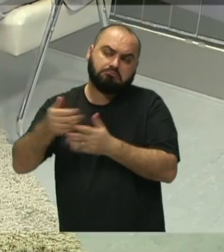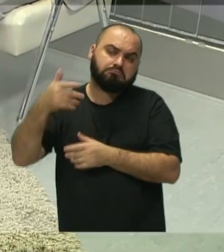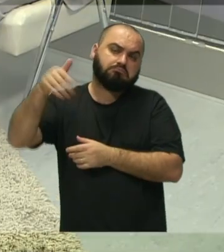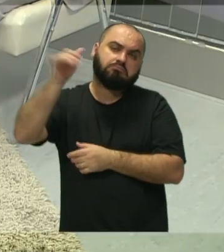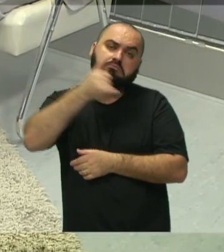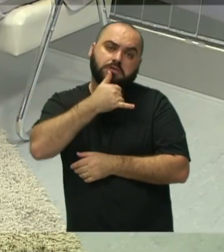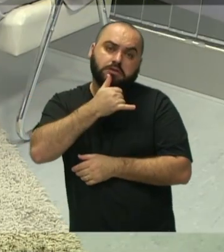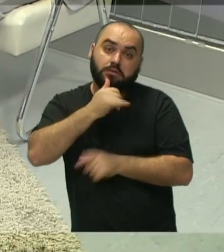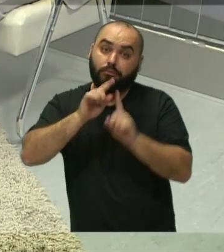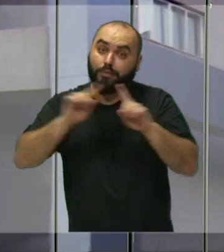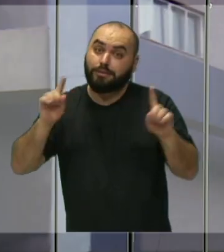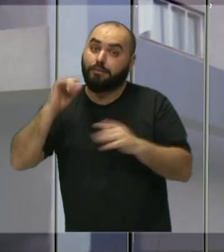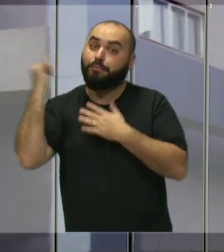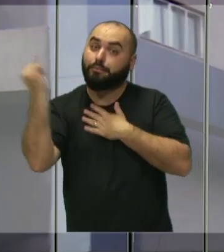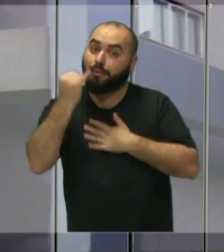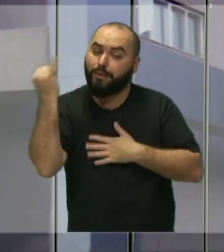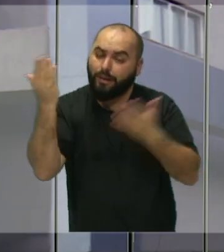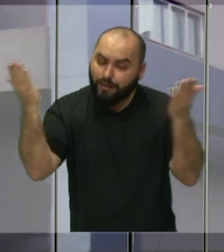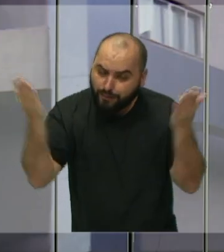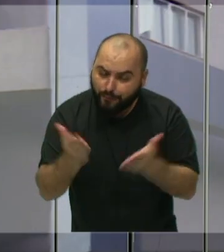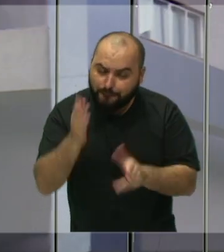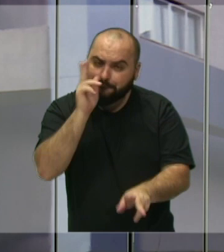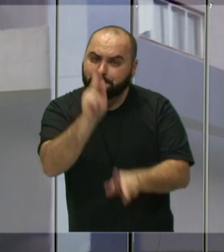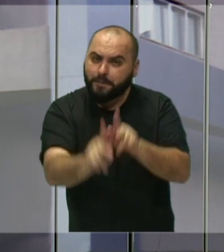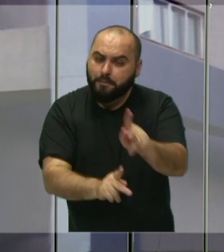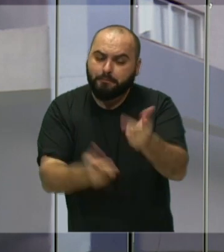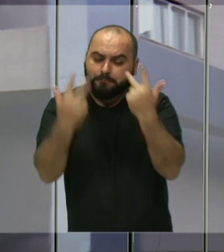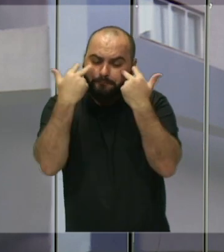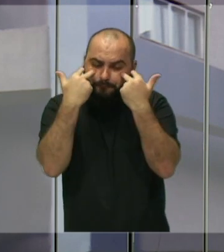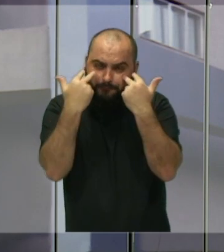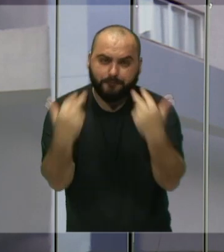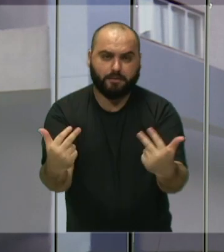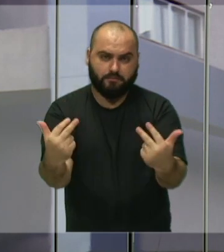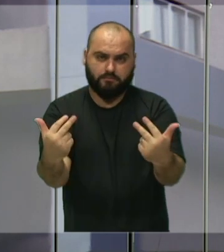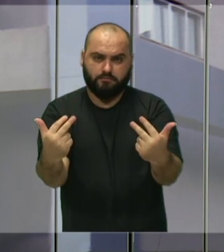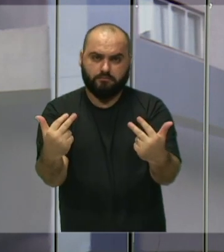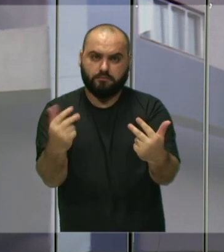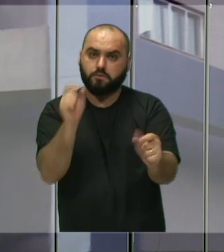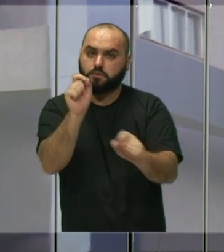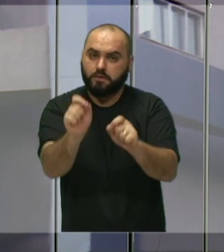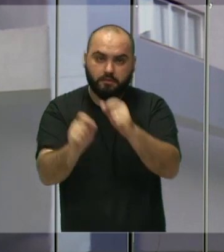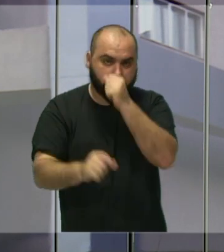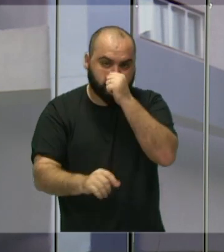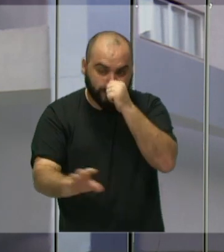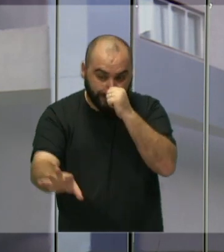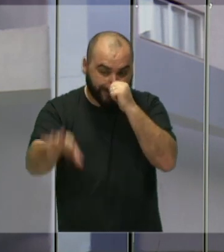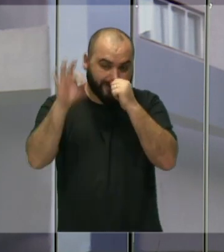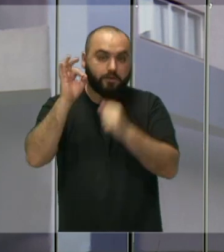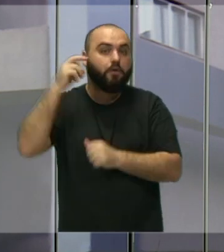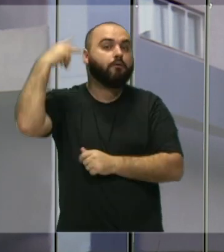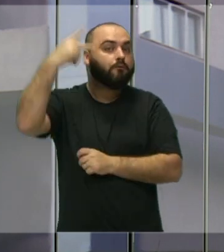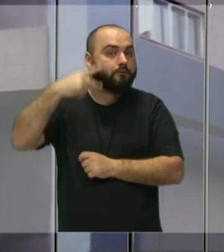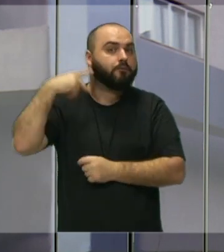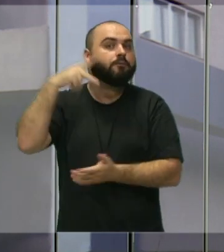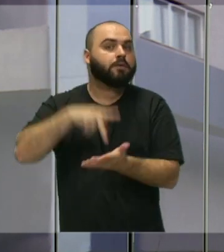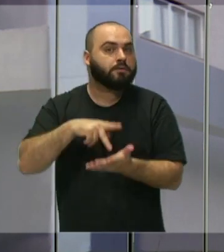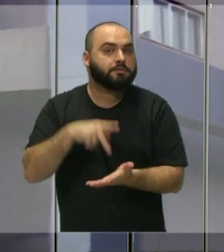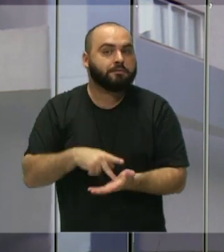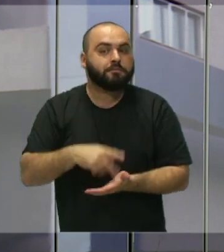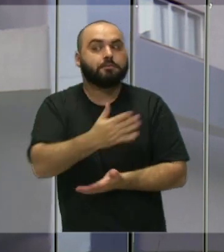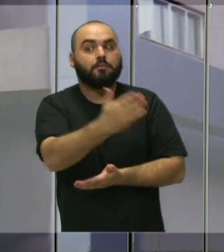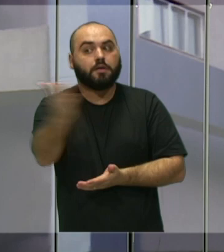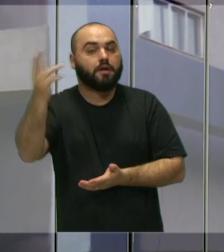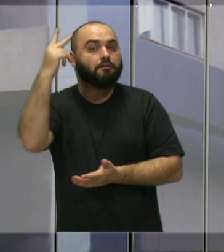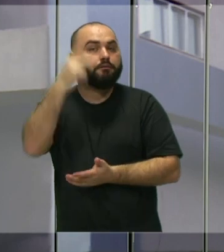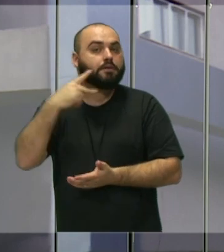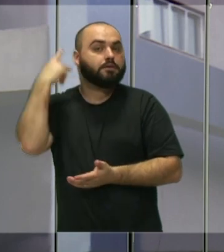que é importante agora é que a população observe que ela elegeu vereadores para que esses